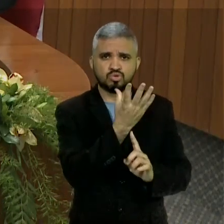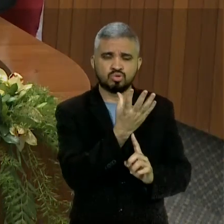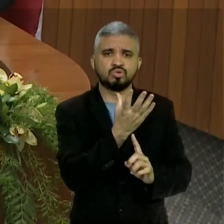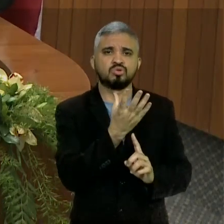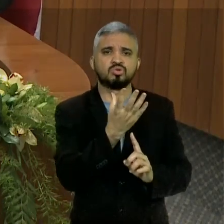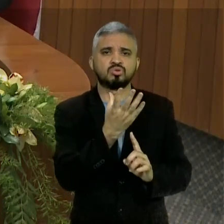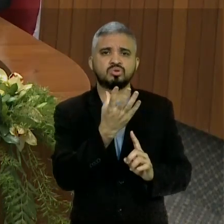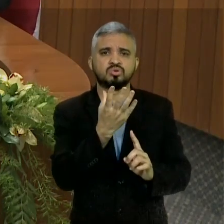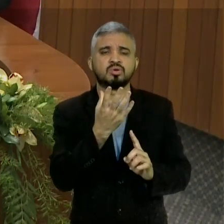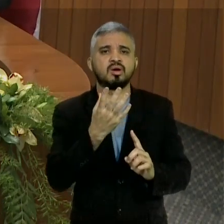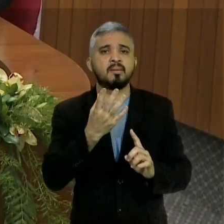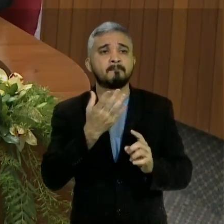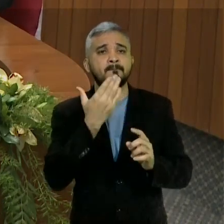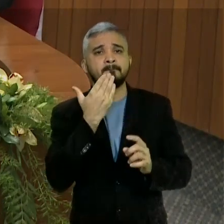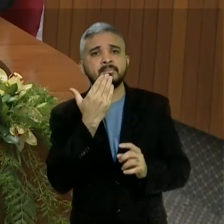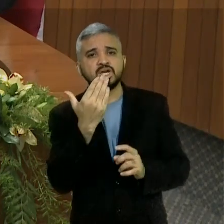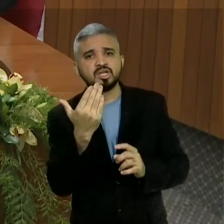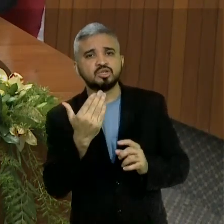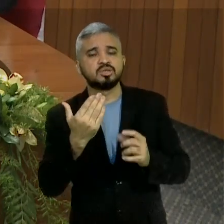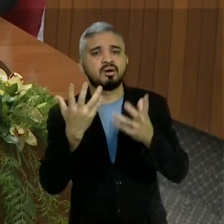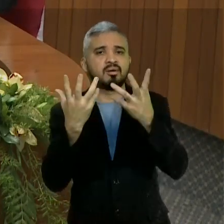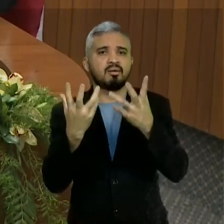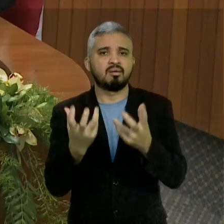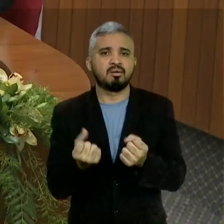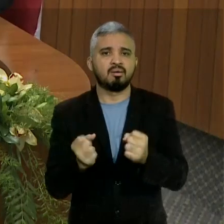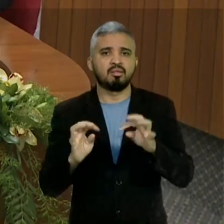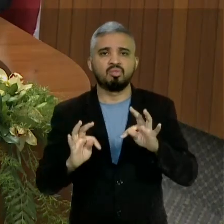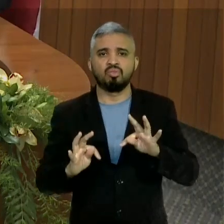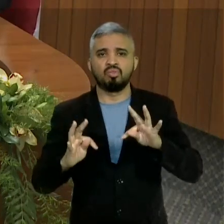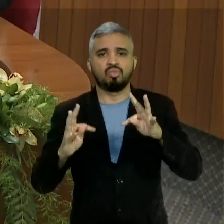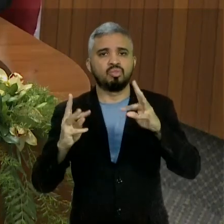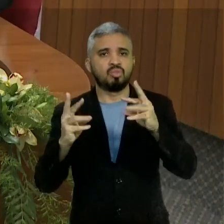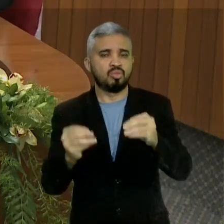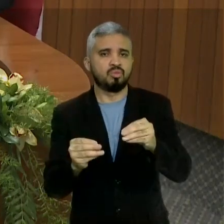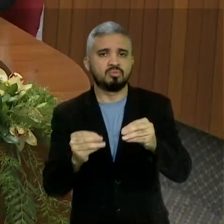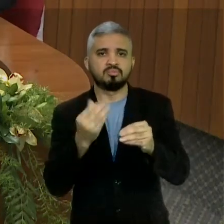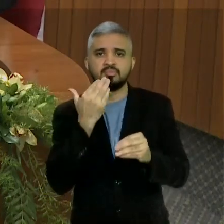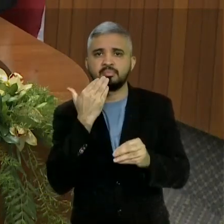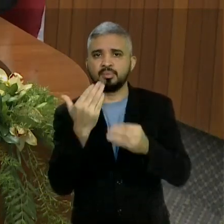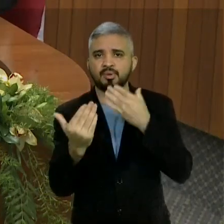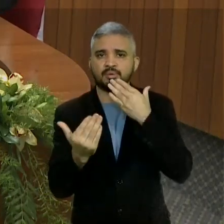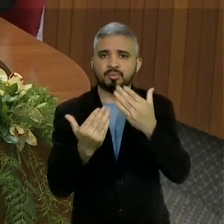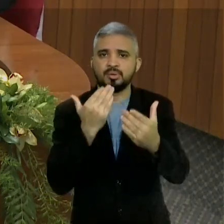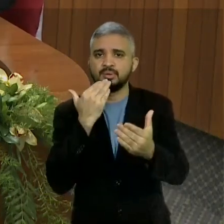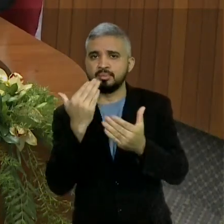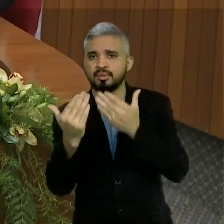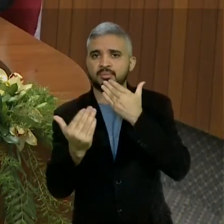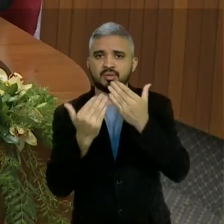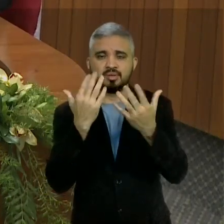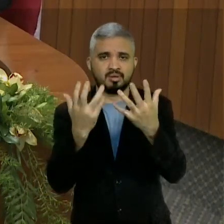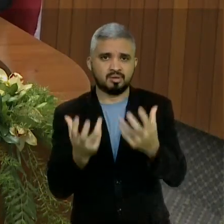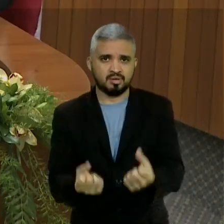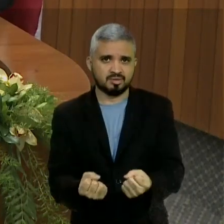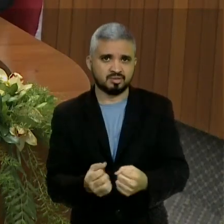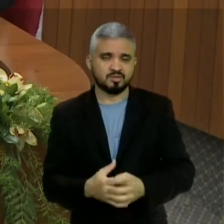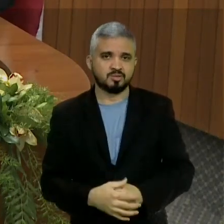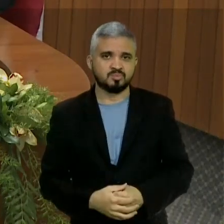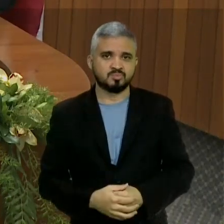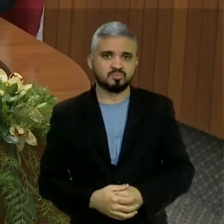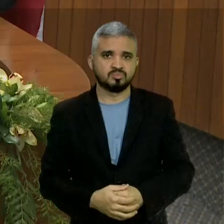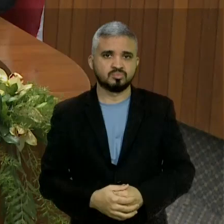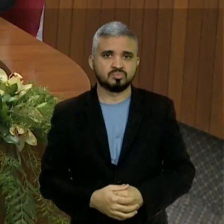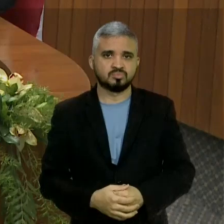em Brasília todos os pedidos foram acatados o tal do chamamento do feito à ordem que